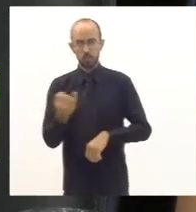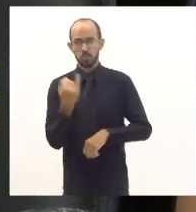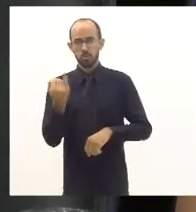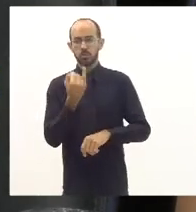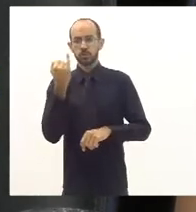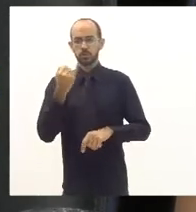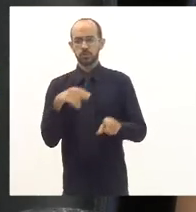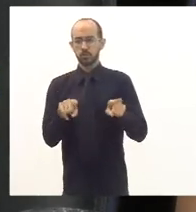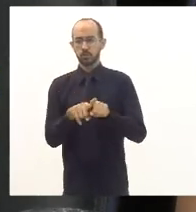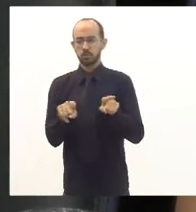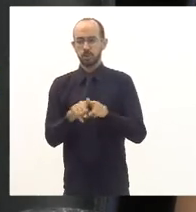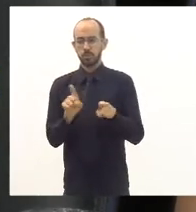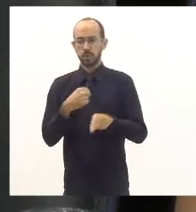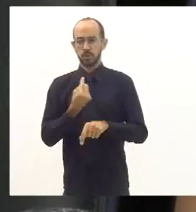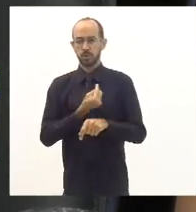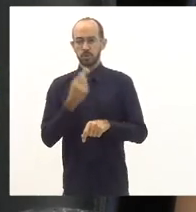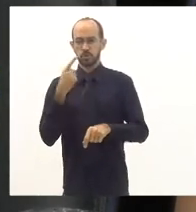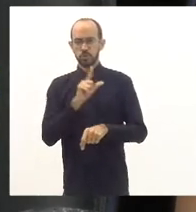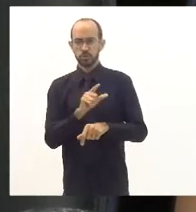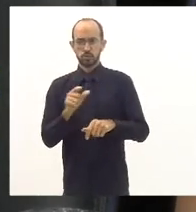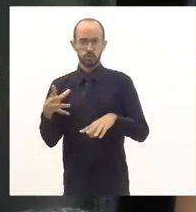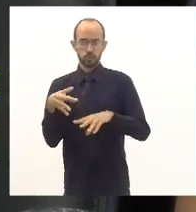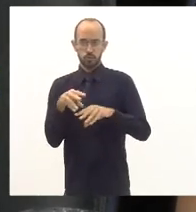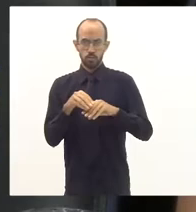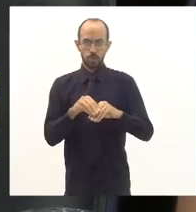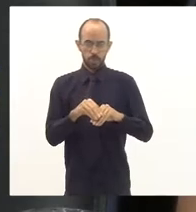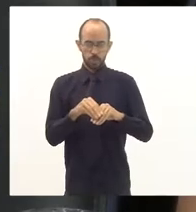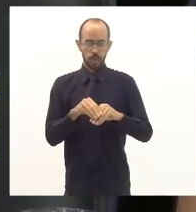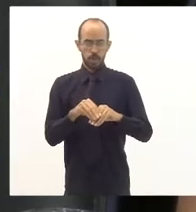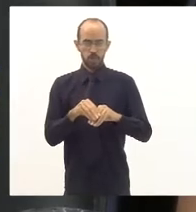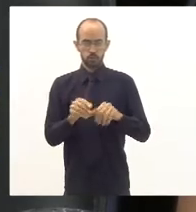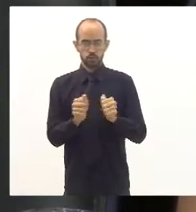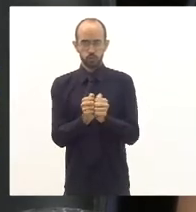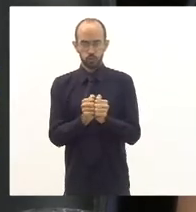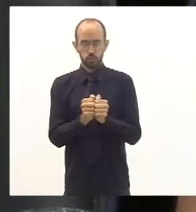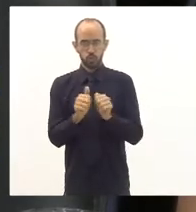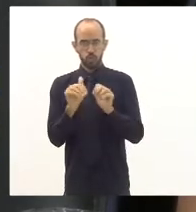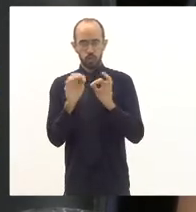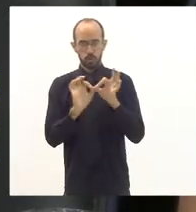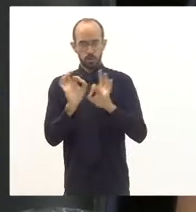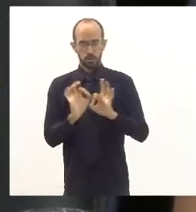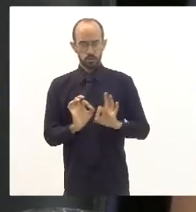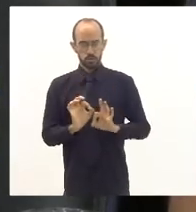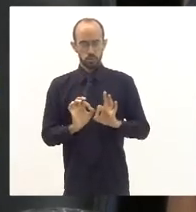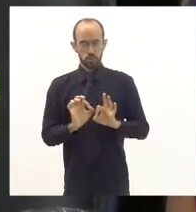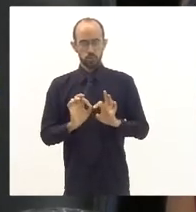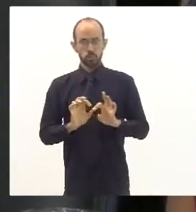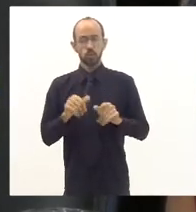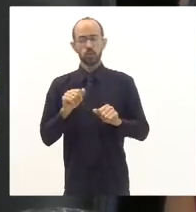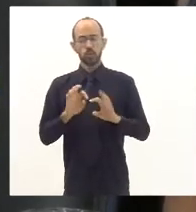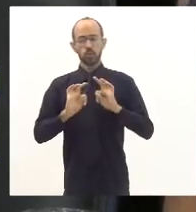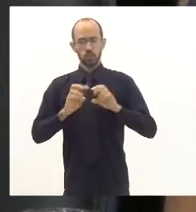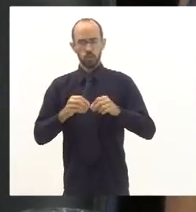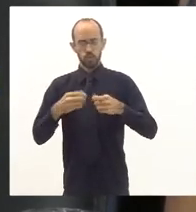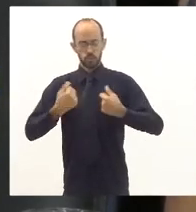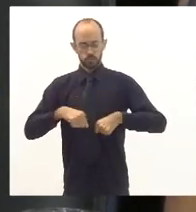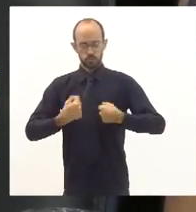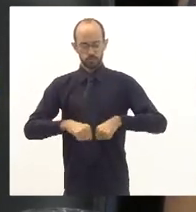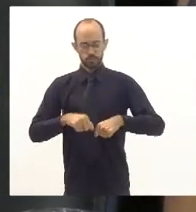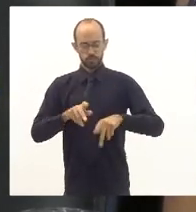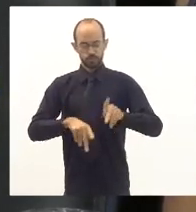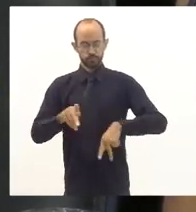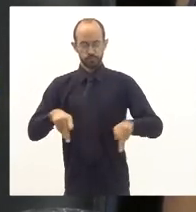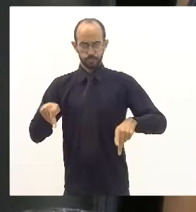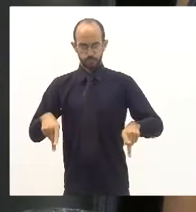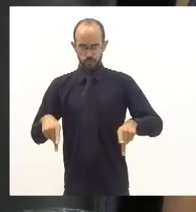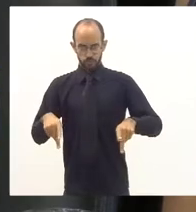possa incorporar dentro do plano, sempre junto com o comitê, todas as necessidades específicas dessa população. Então,